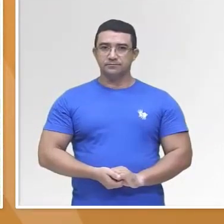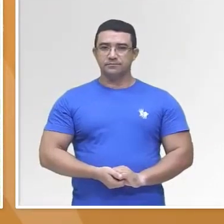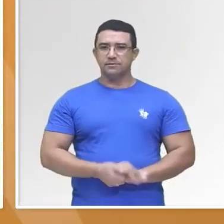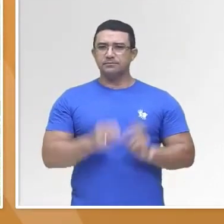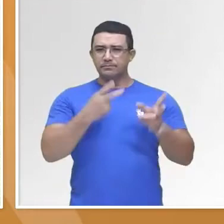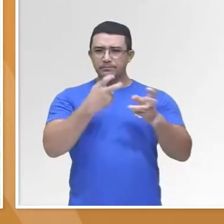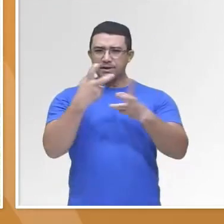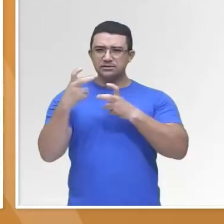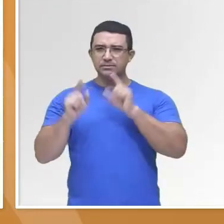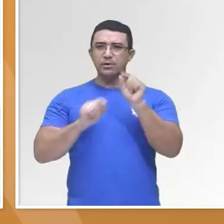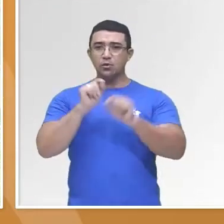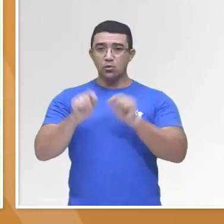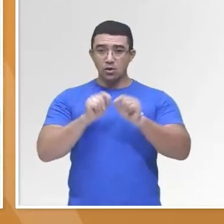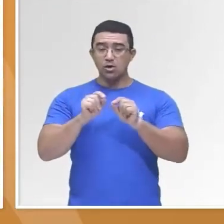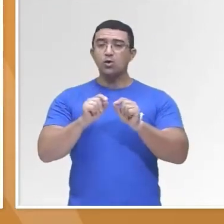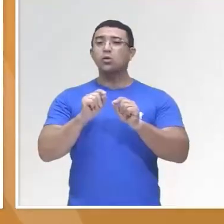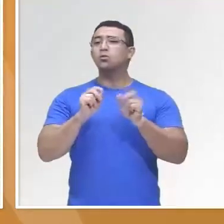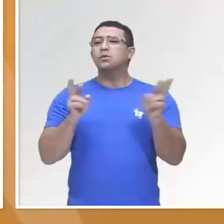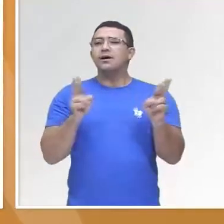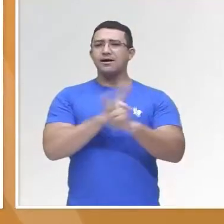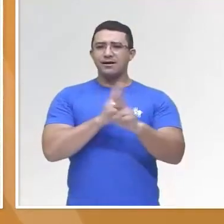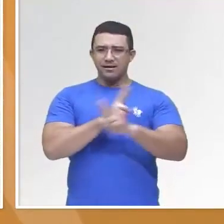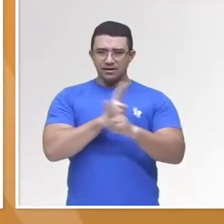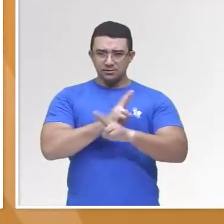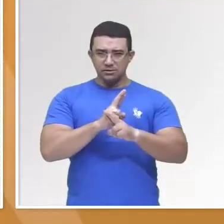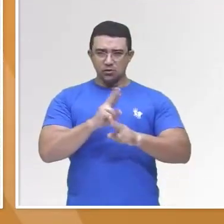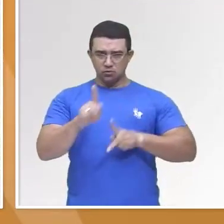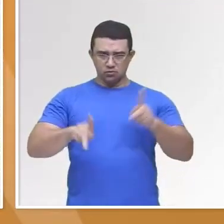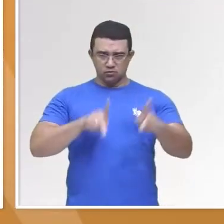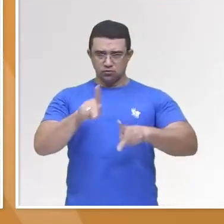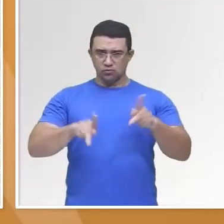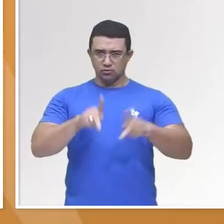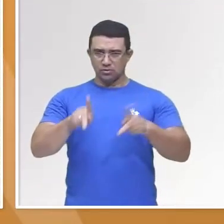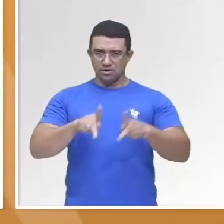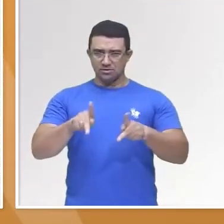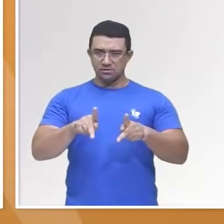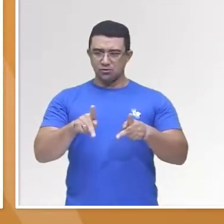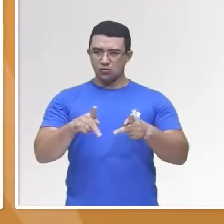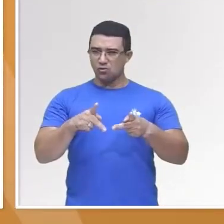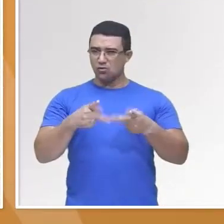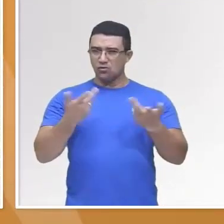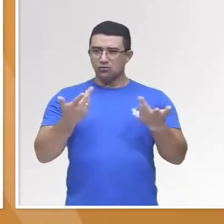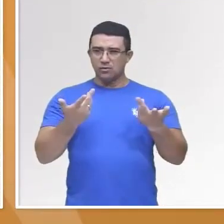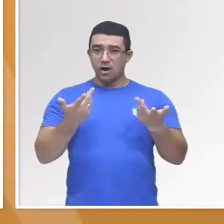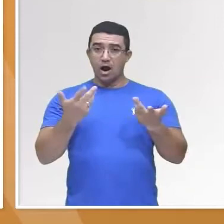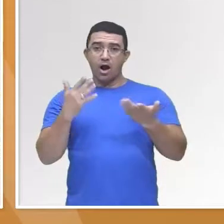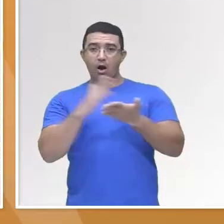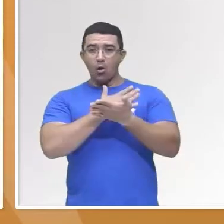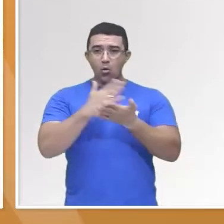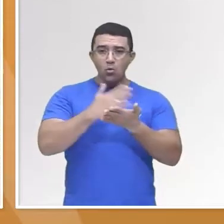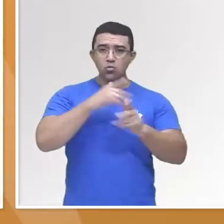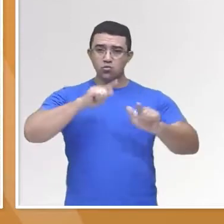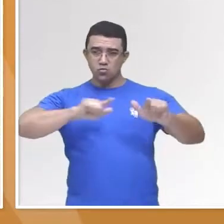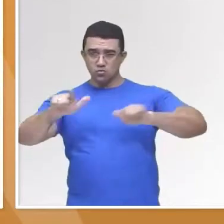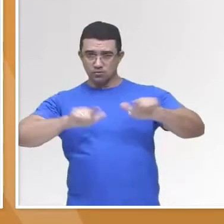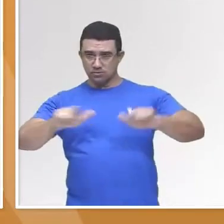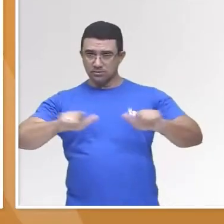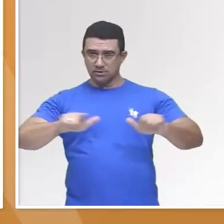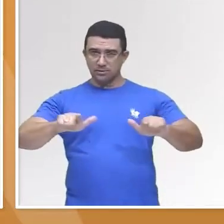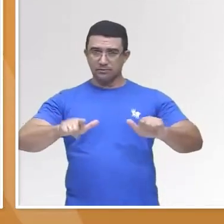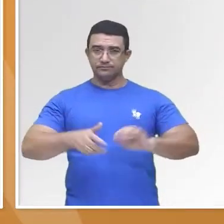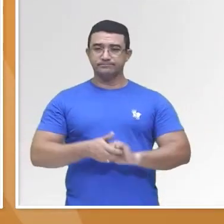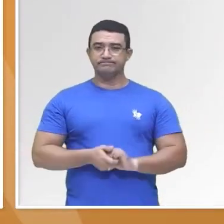verificar qual é a relação da população com algumas atividades, tá? Qual é a relação